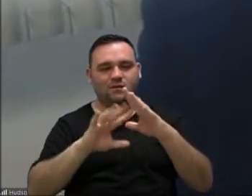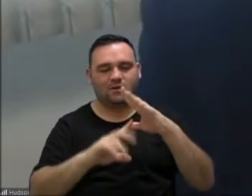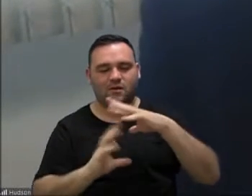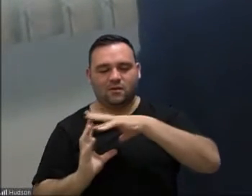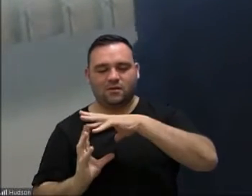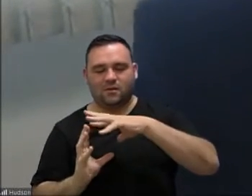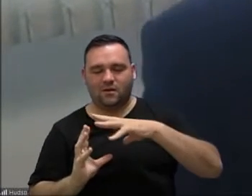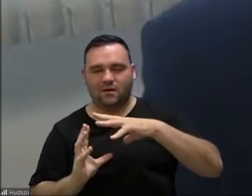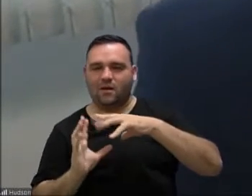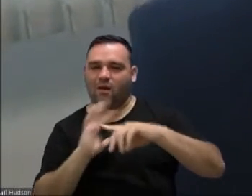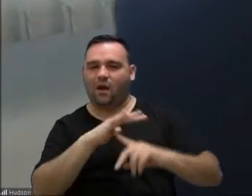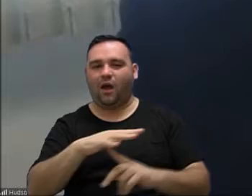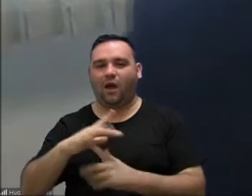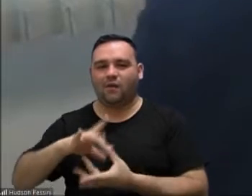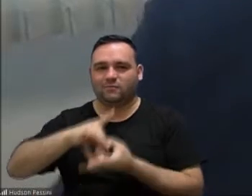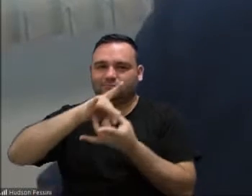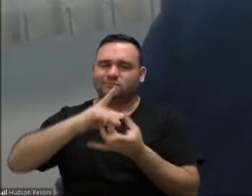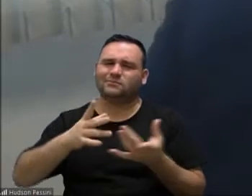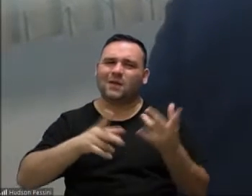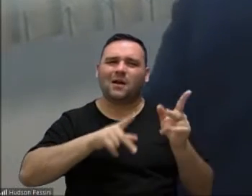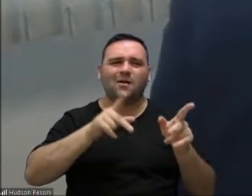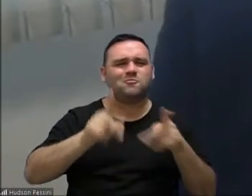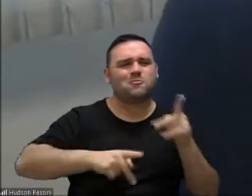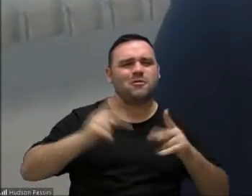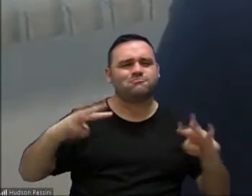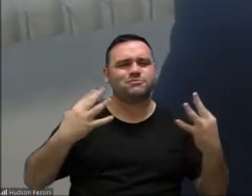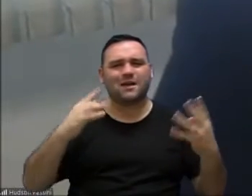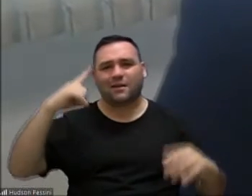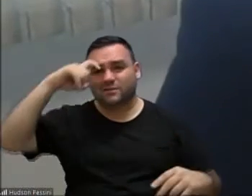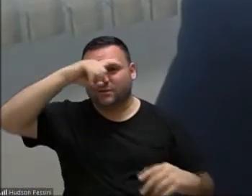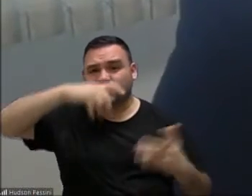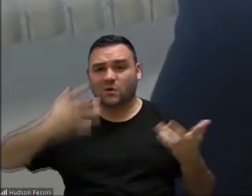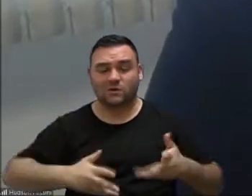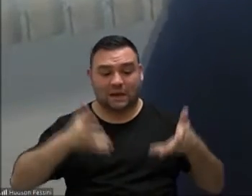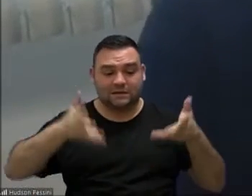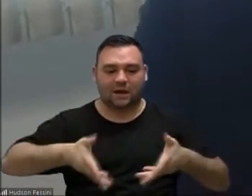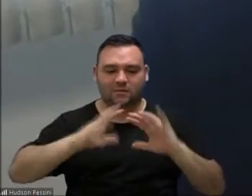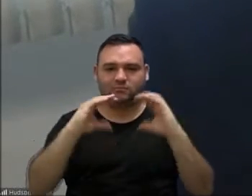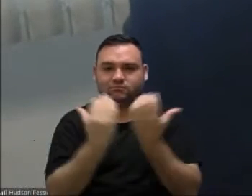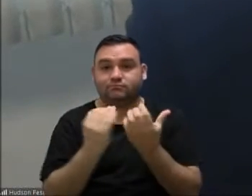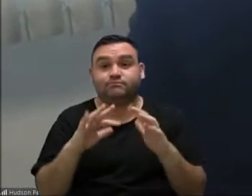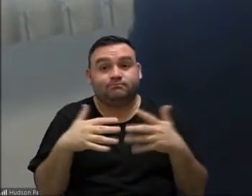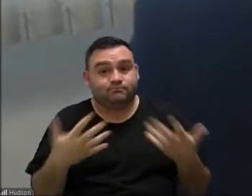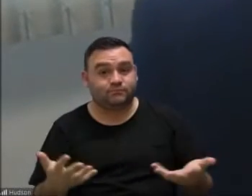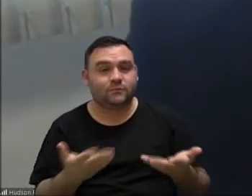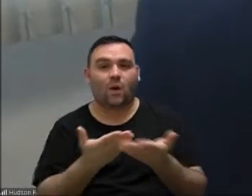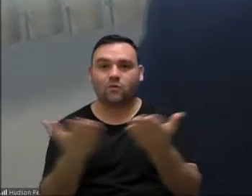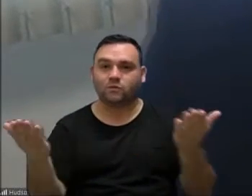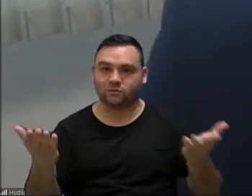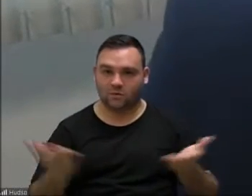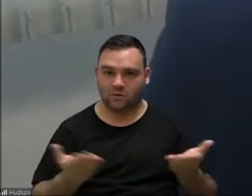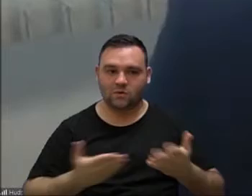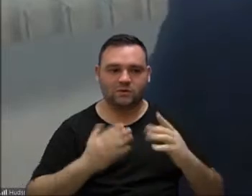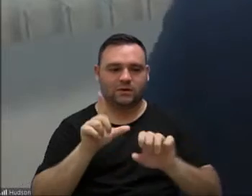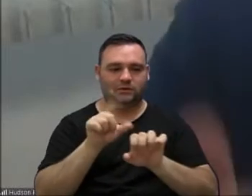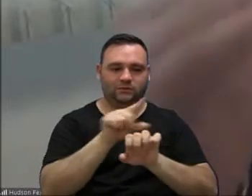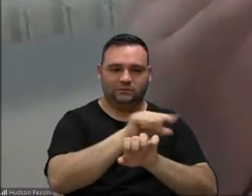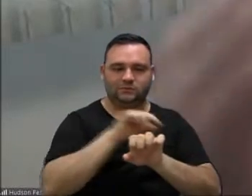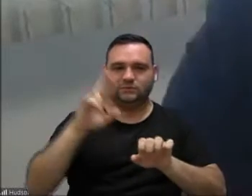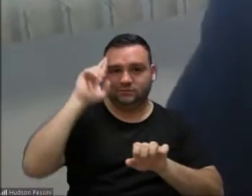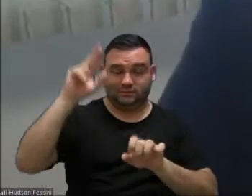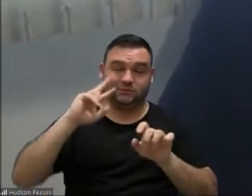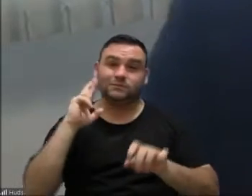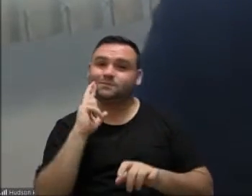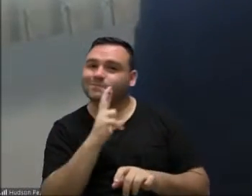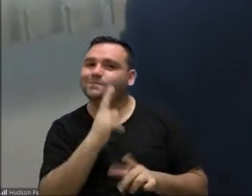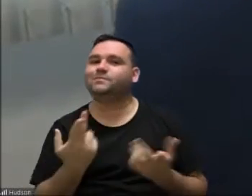hoje que não são populistas então é uma certa dificuldade de chegar pra cá então você hoje empresário dono de